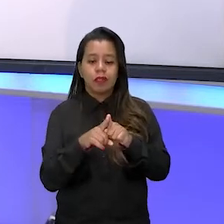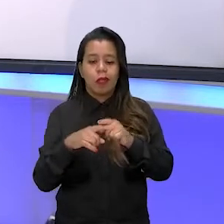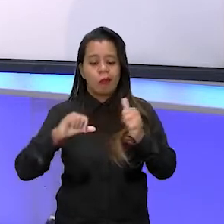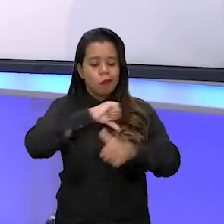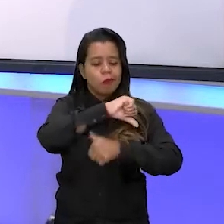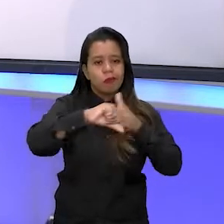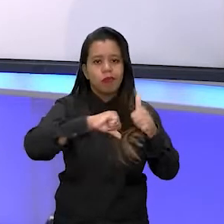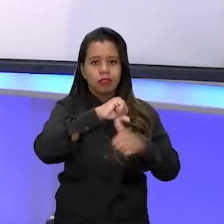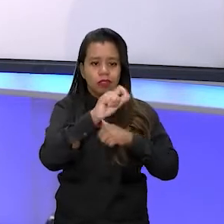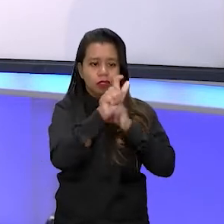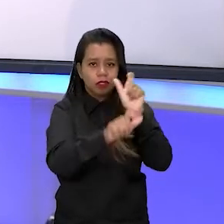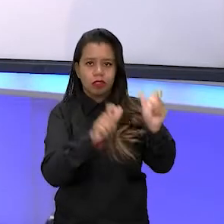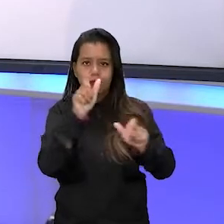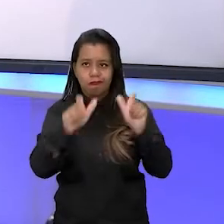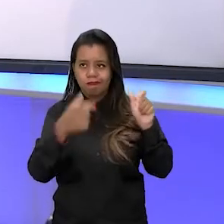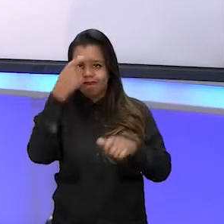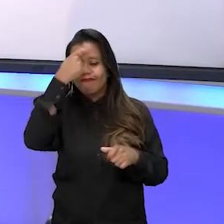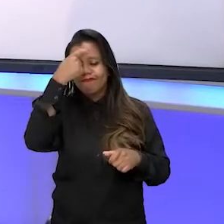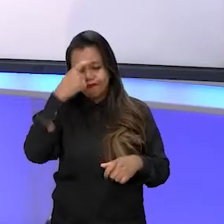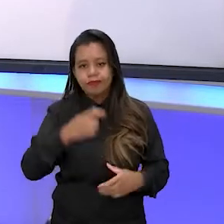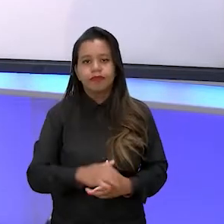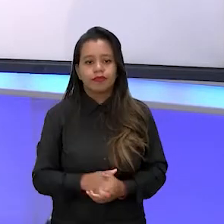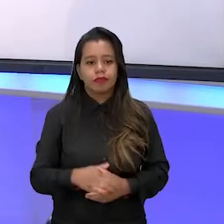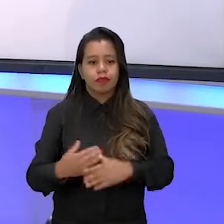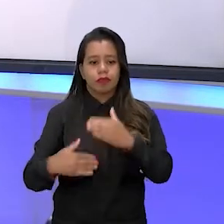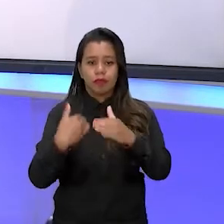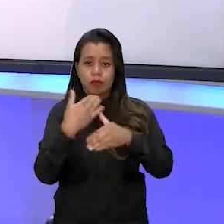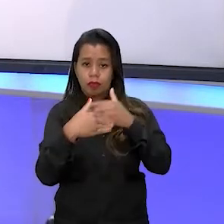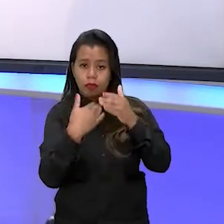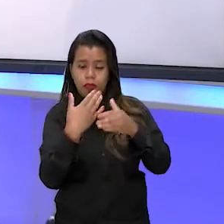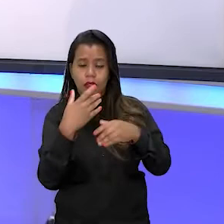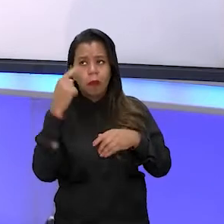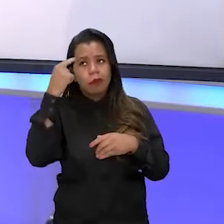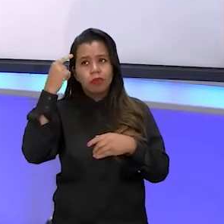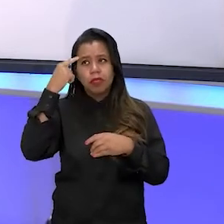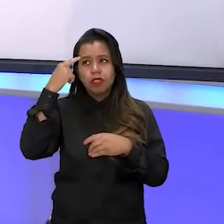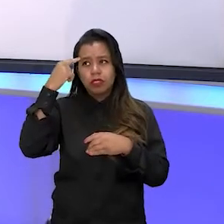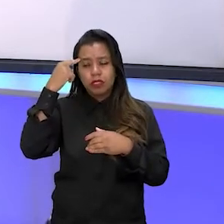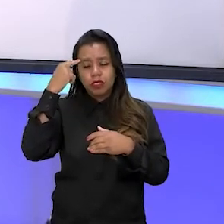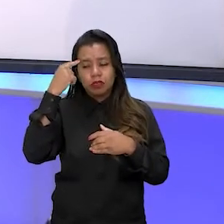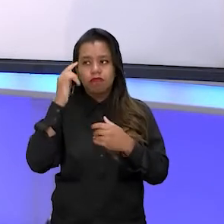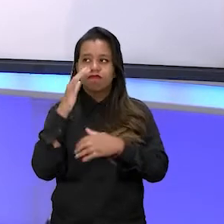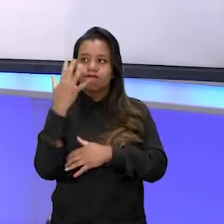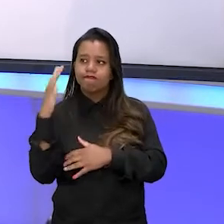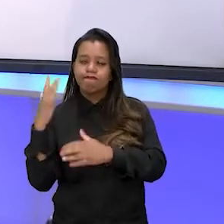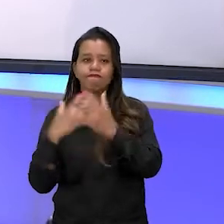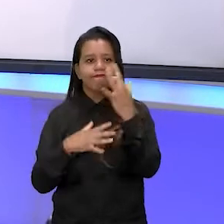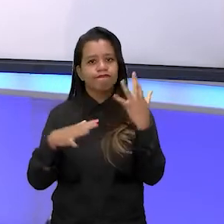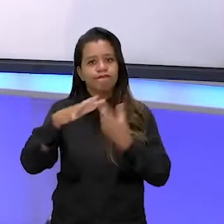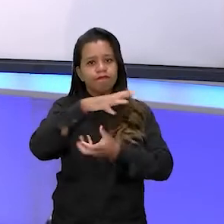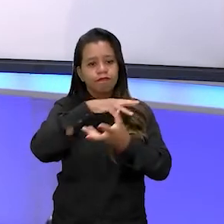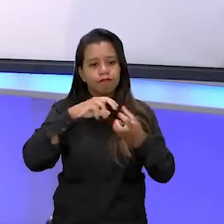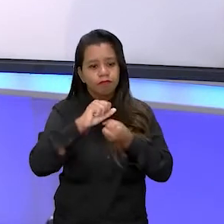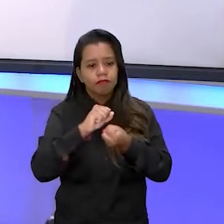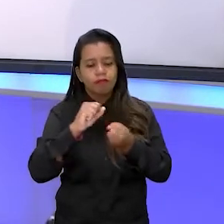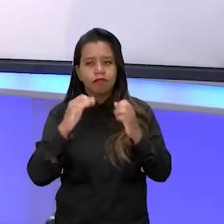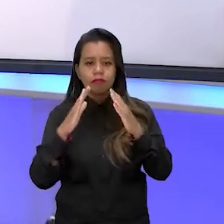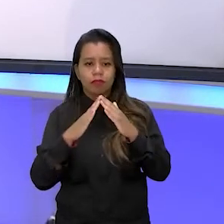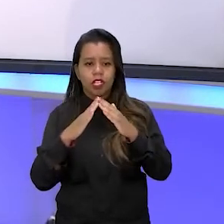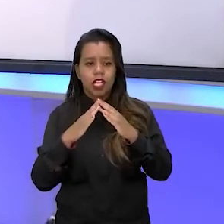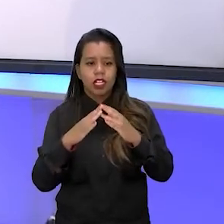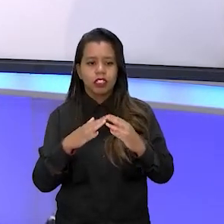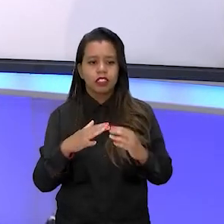aí, pensando no aproveitamento de recursos naturais para a gente deixar as